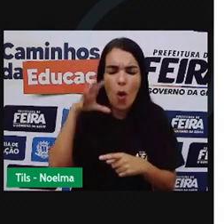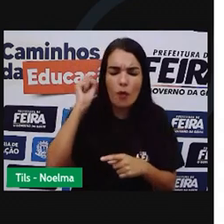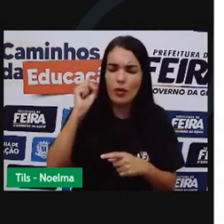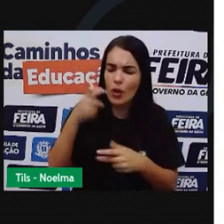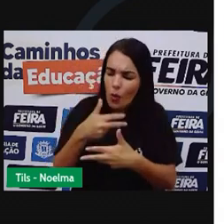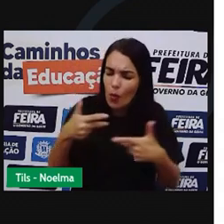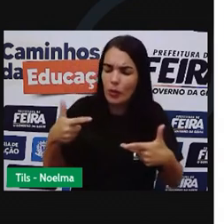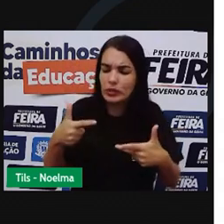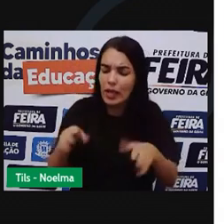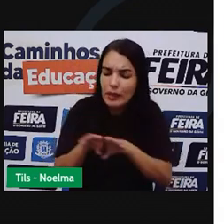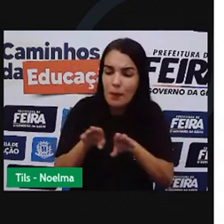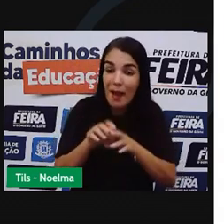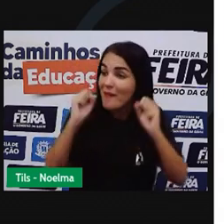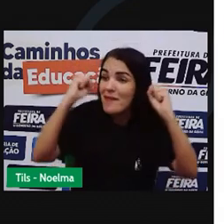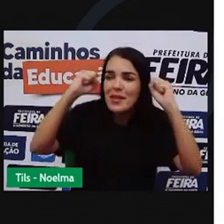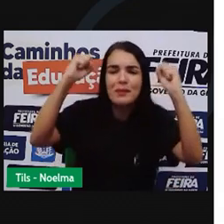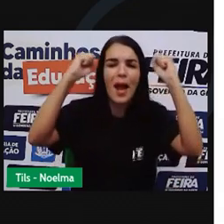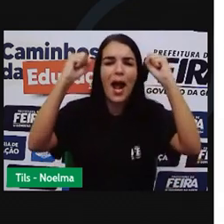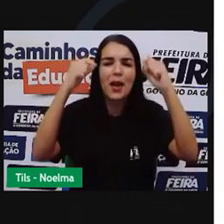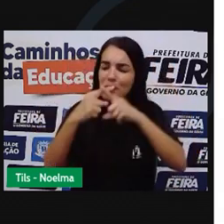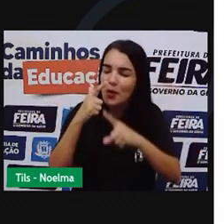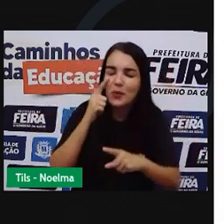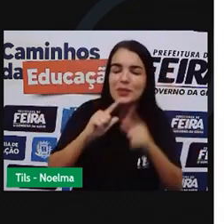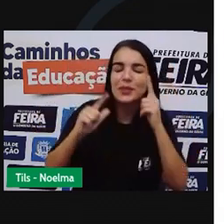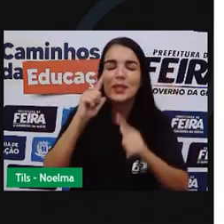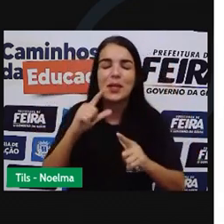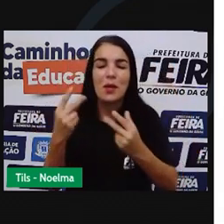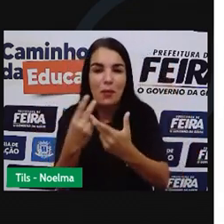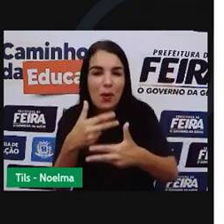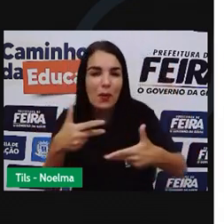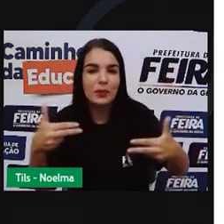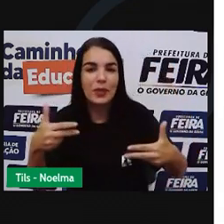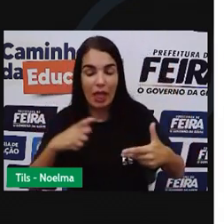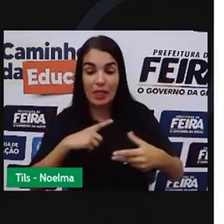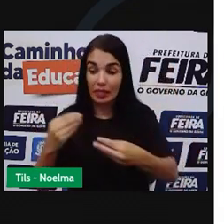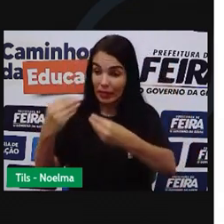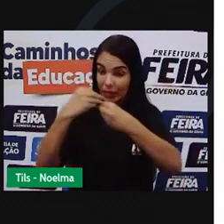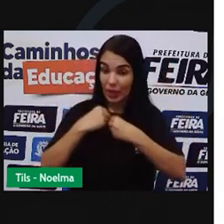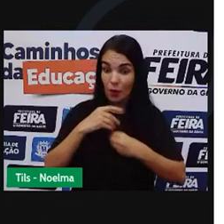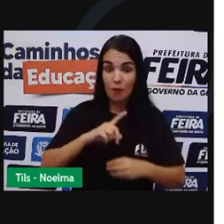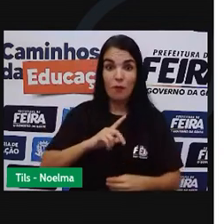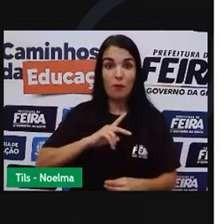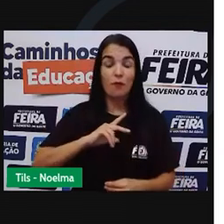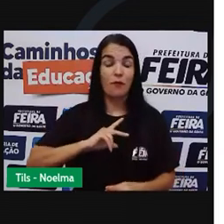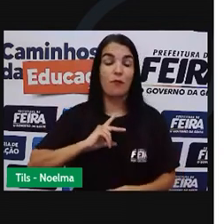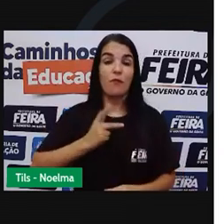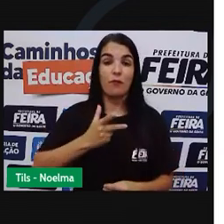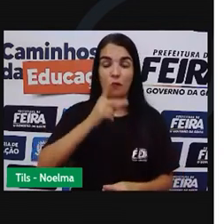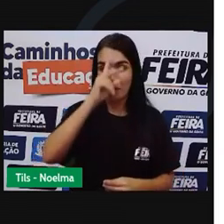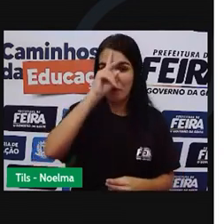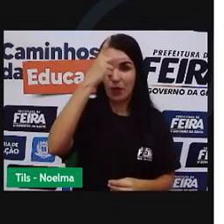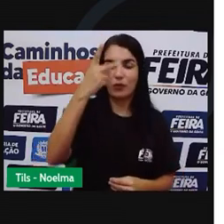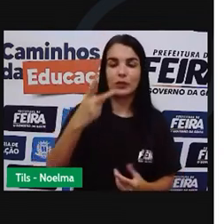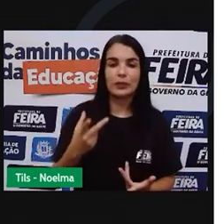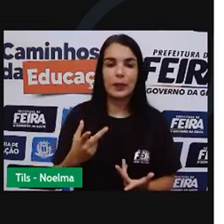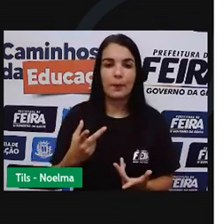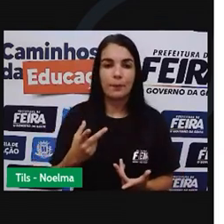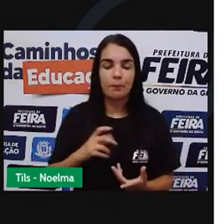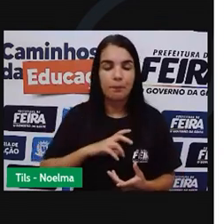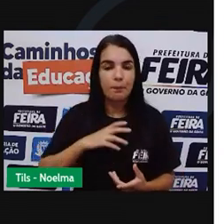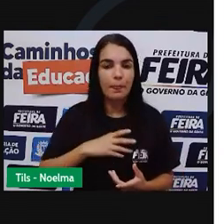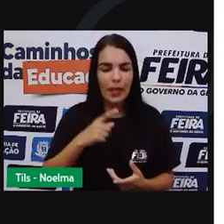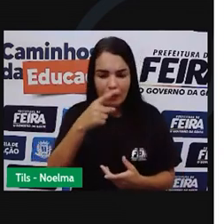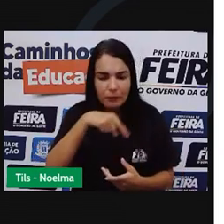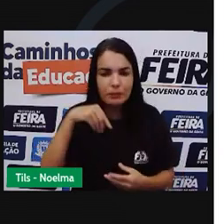e vibraram com a gente pelas conquistas. Isso nos deu muita força, mais do que eles imaginam. Por isso, a